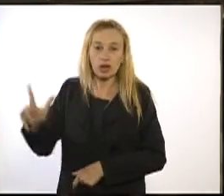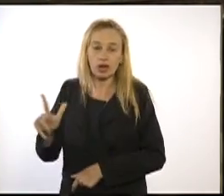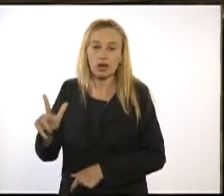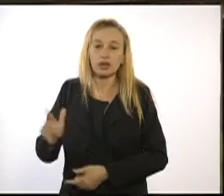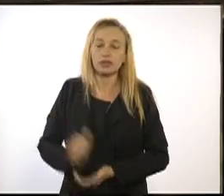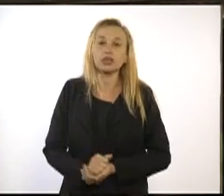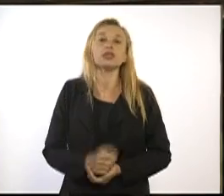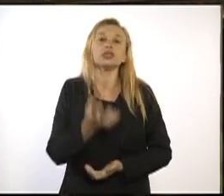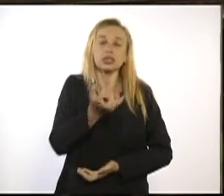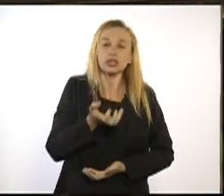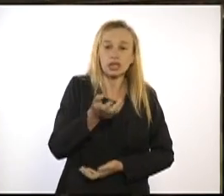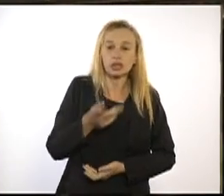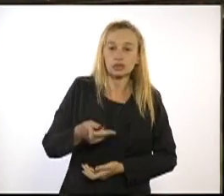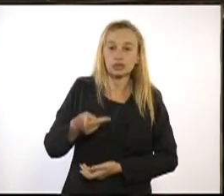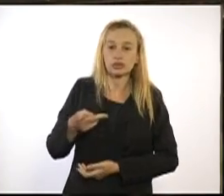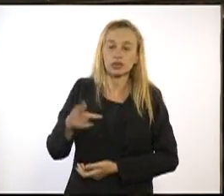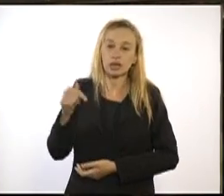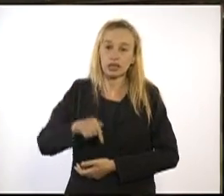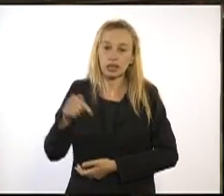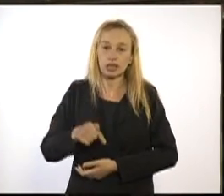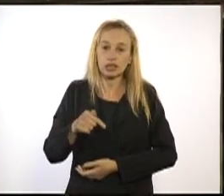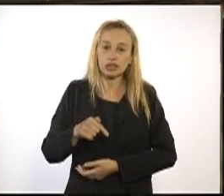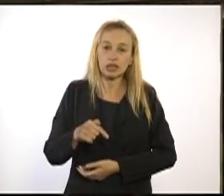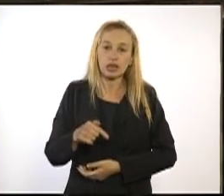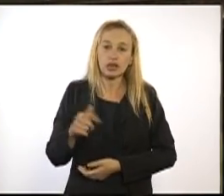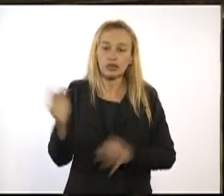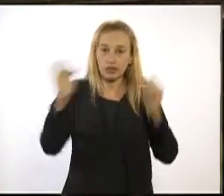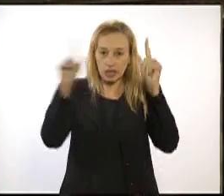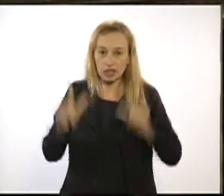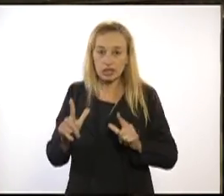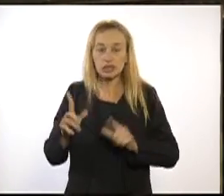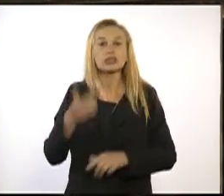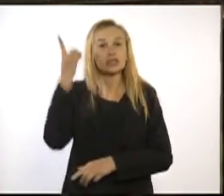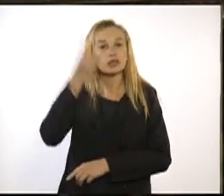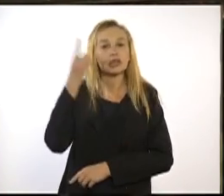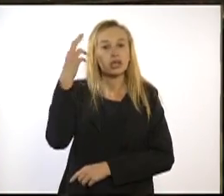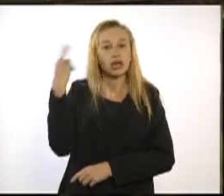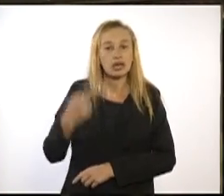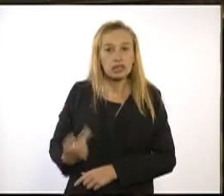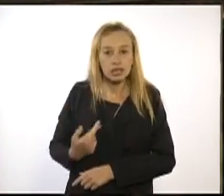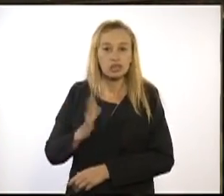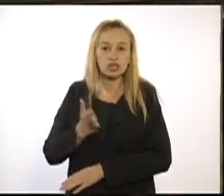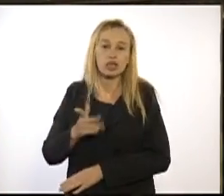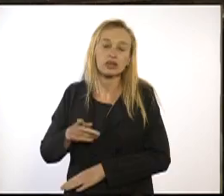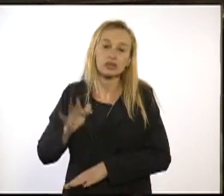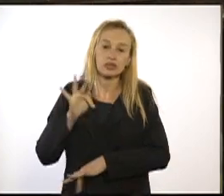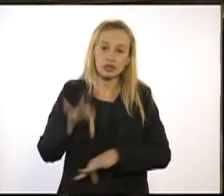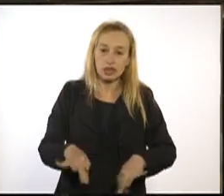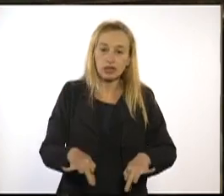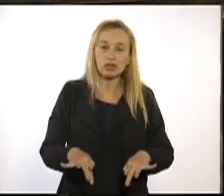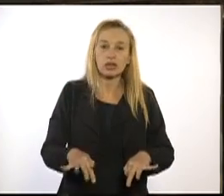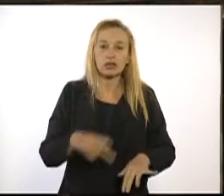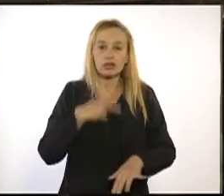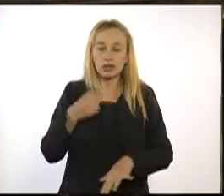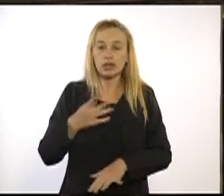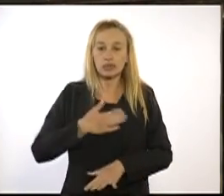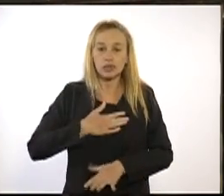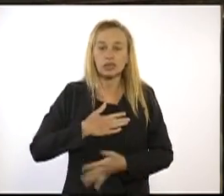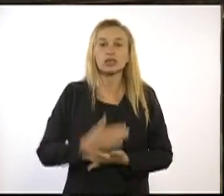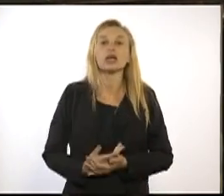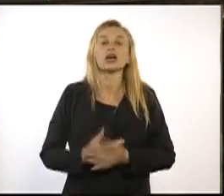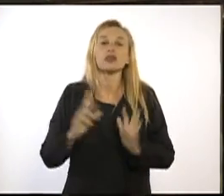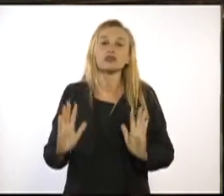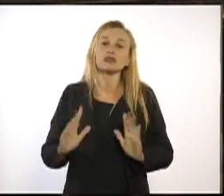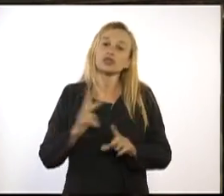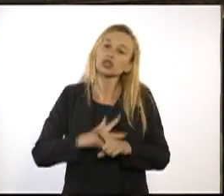Nós queríamos estar aqui celebrando, deputada Renata, já me encaminho para o final da minha fala, as vitórias do Carnaval, a Grande Rio.